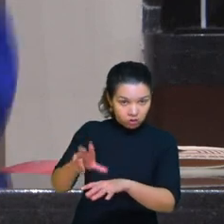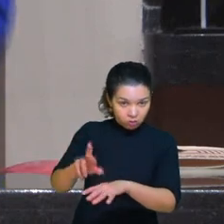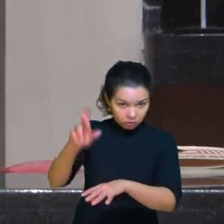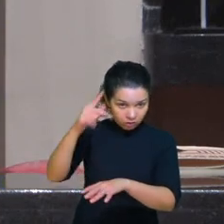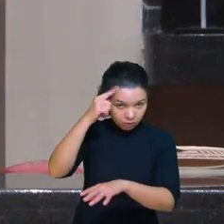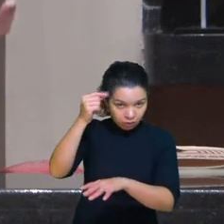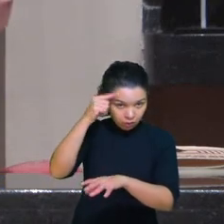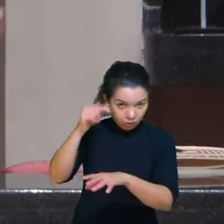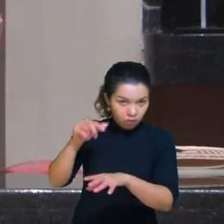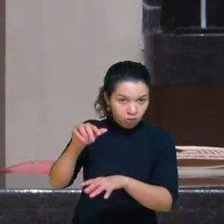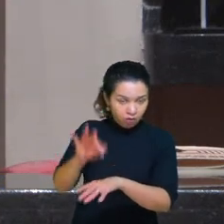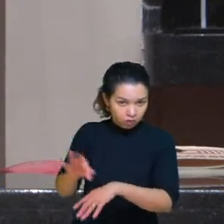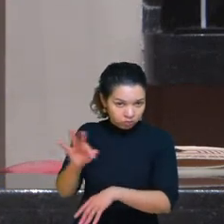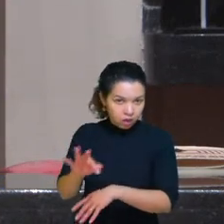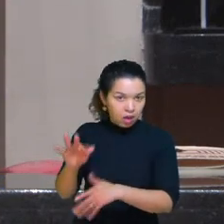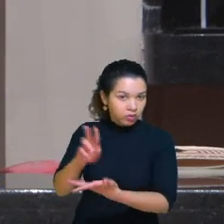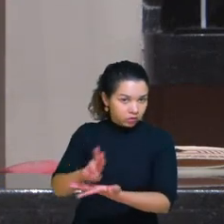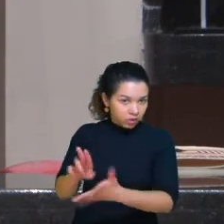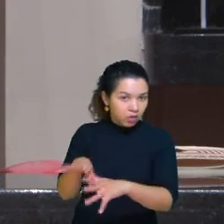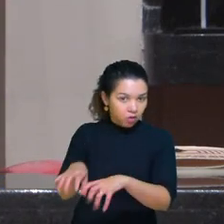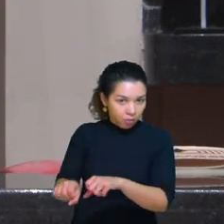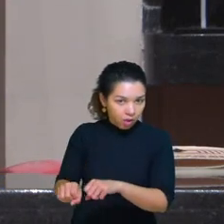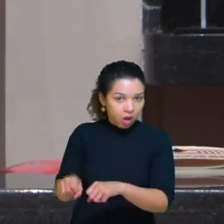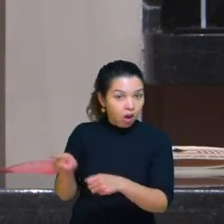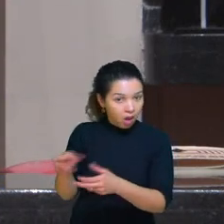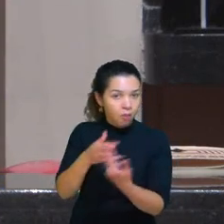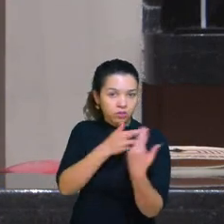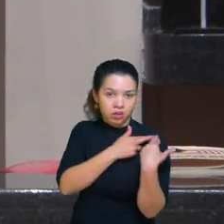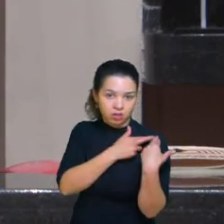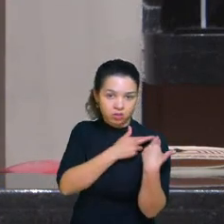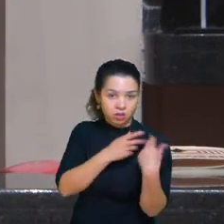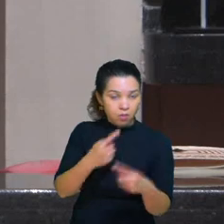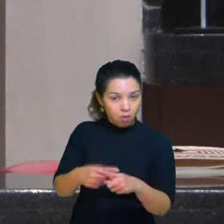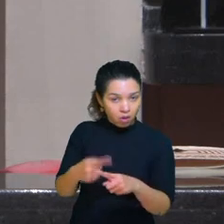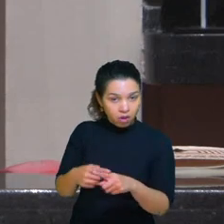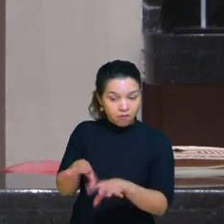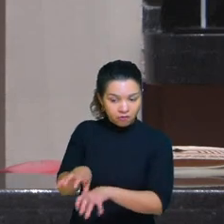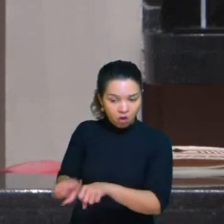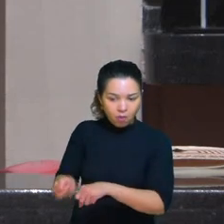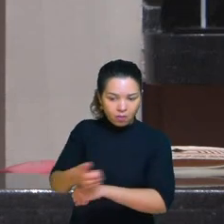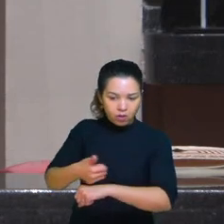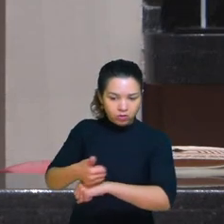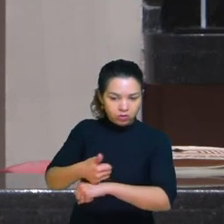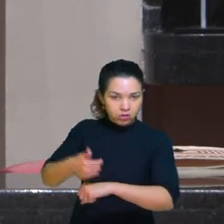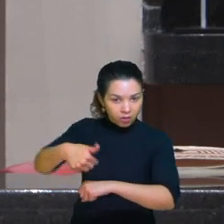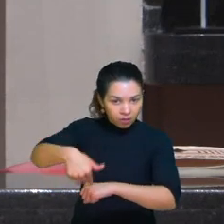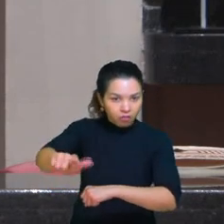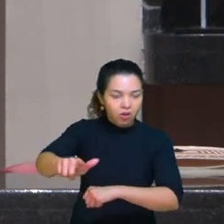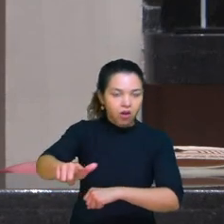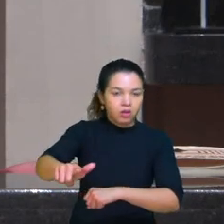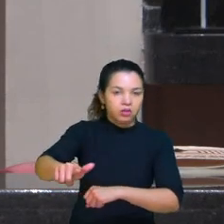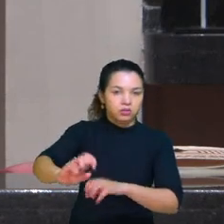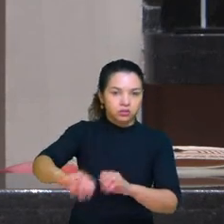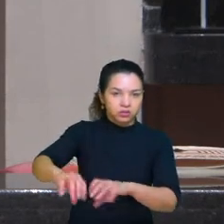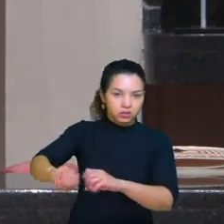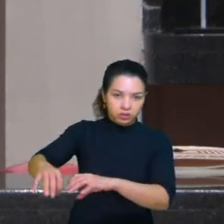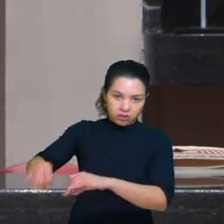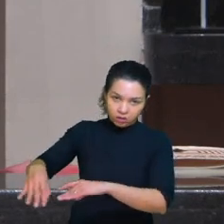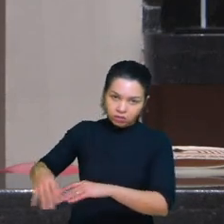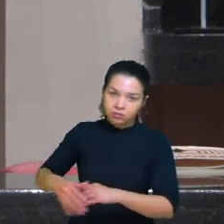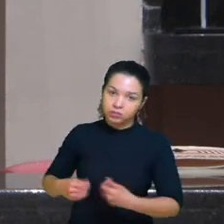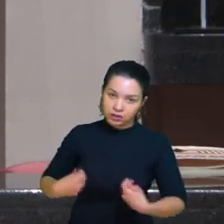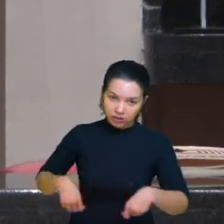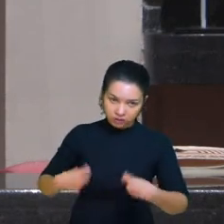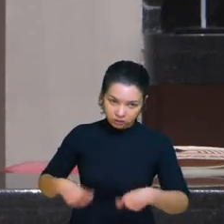estão entregando esses profissionais para darem conta do seu trabalho e o Professor Lourival foi muito feliz